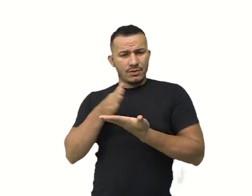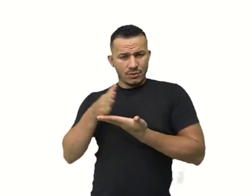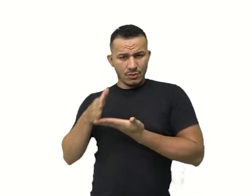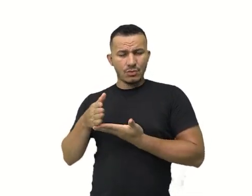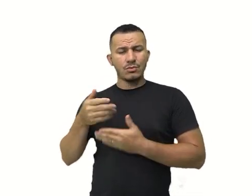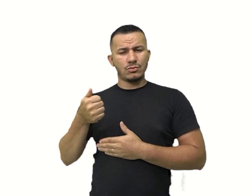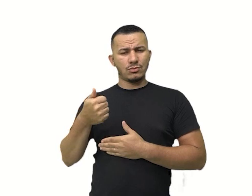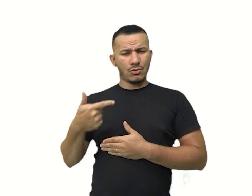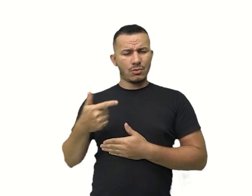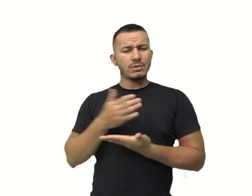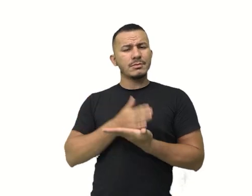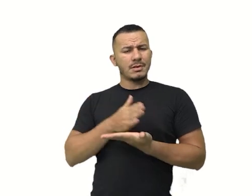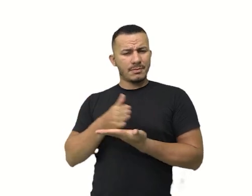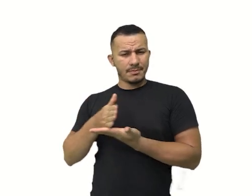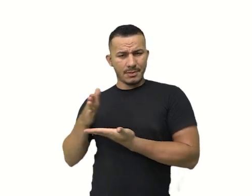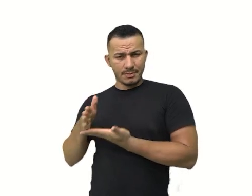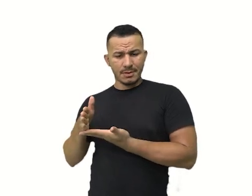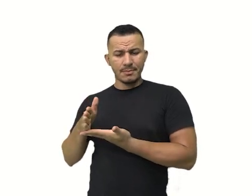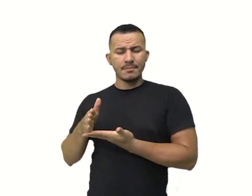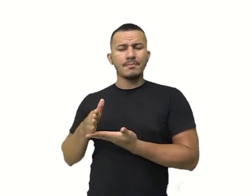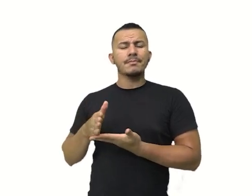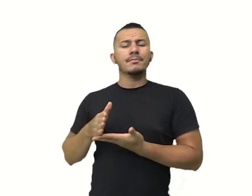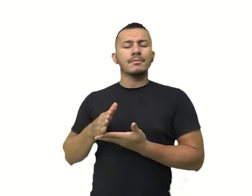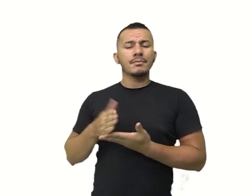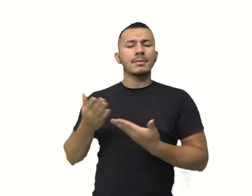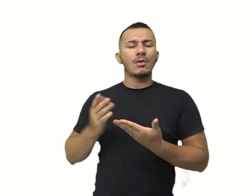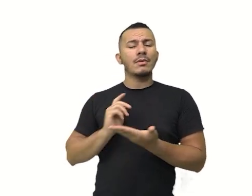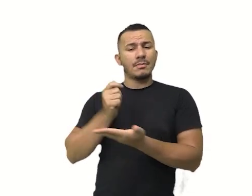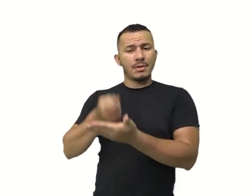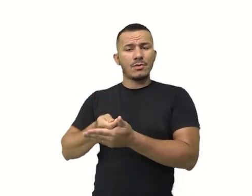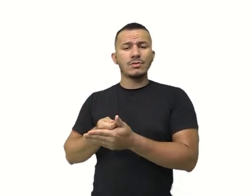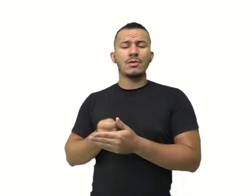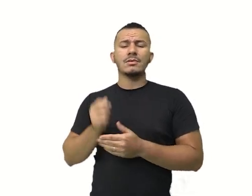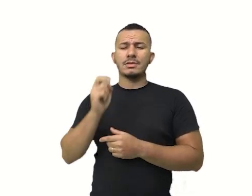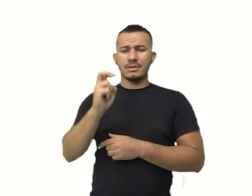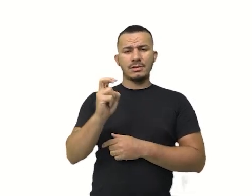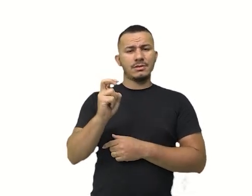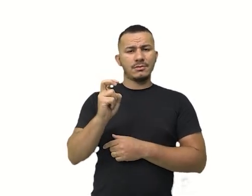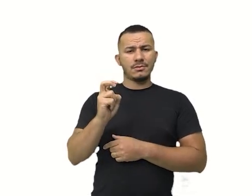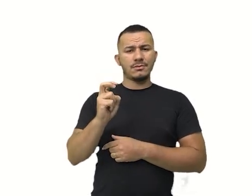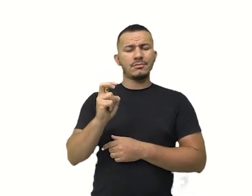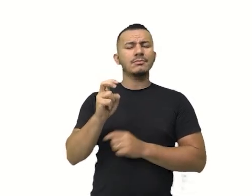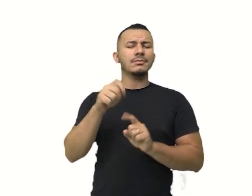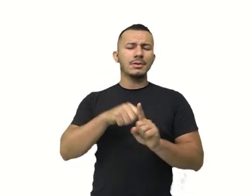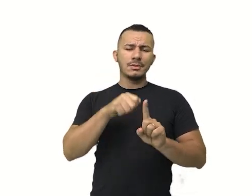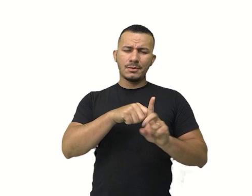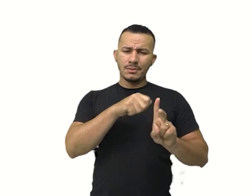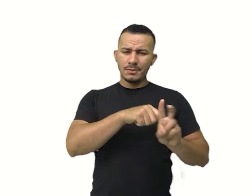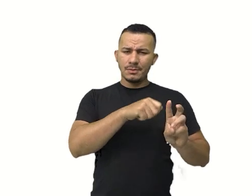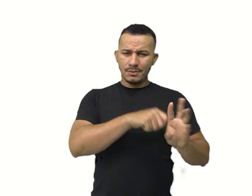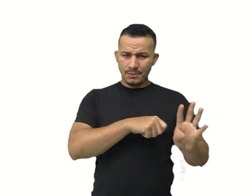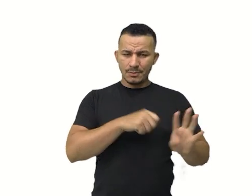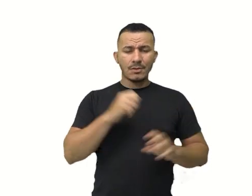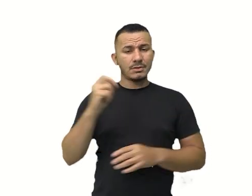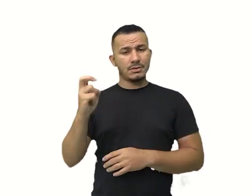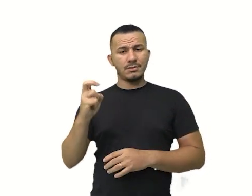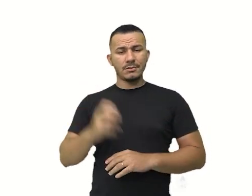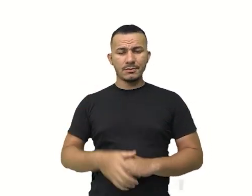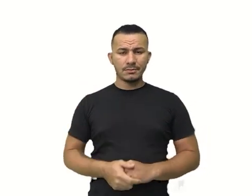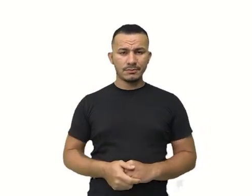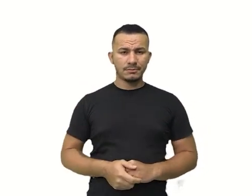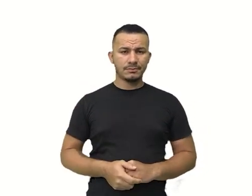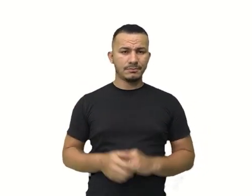12 partes iguais e ele pagou 5 parcelas dessa dívida. Tá